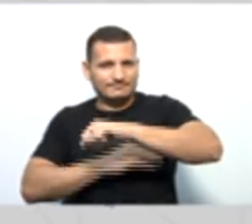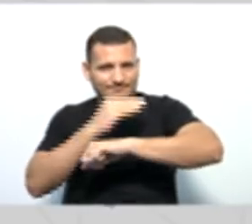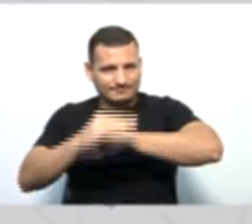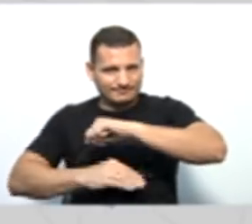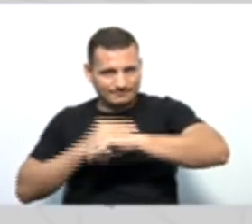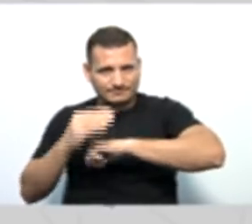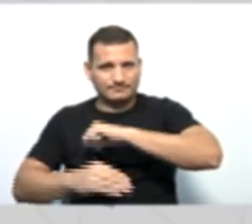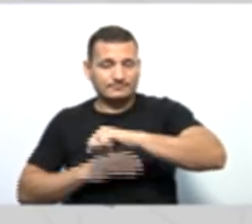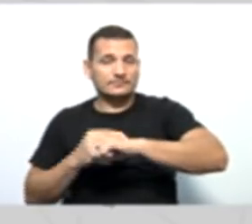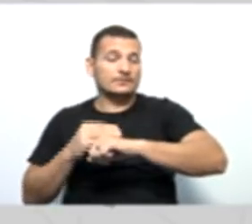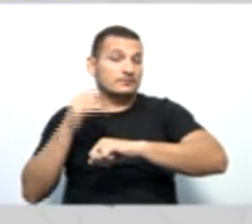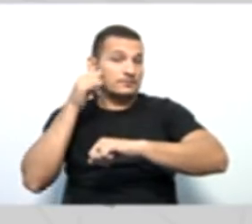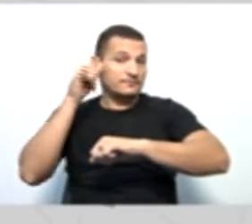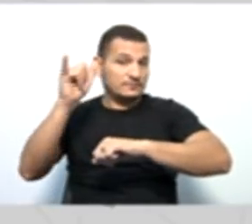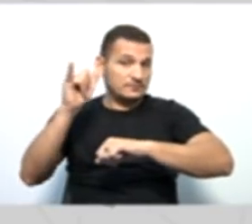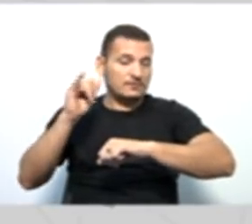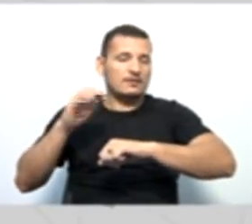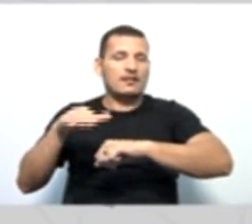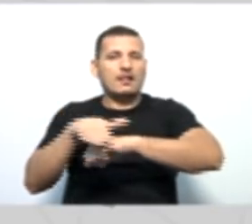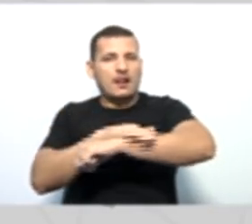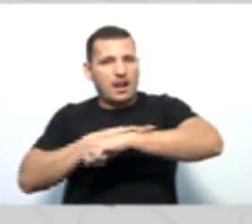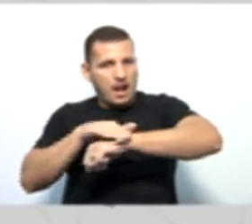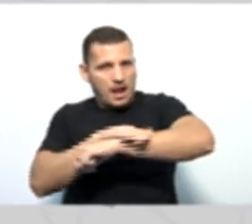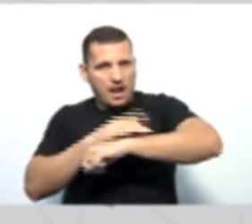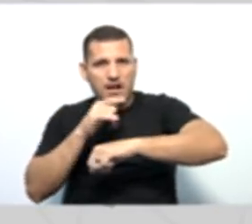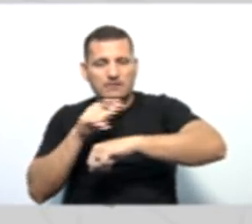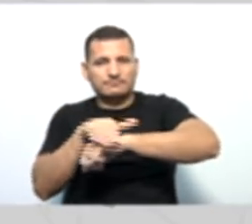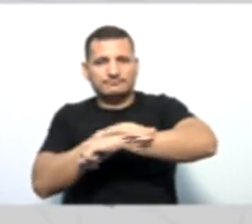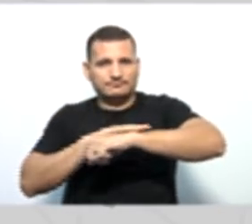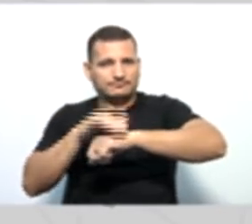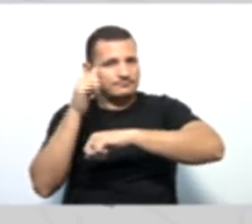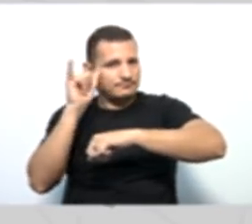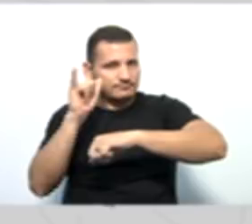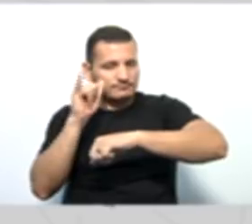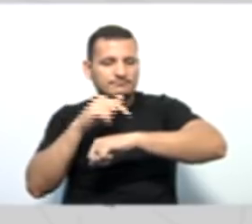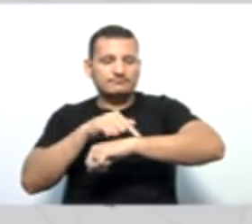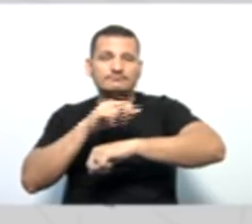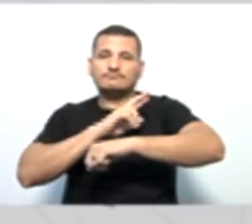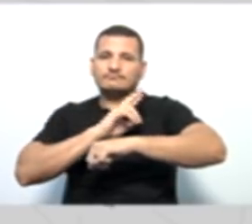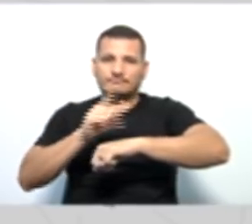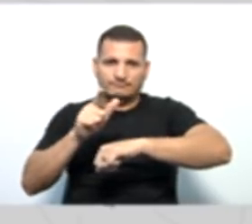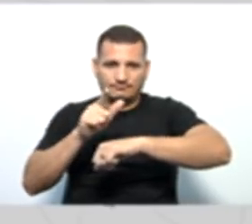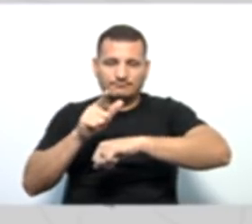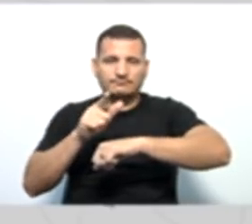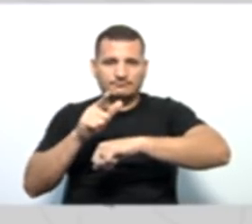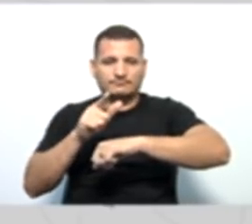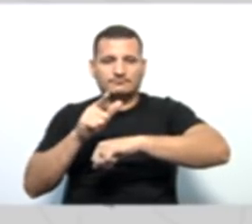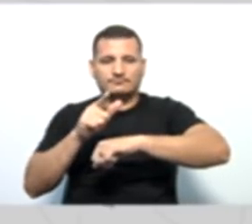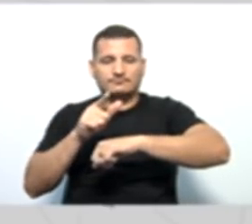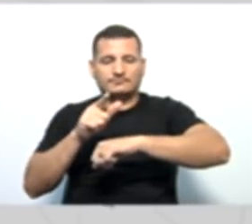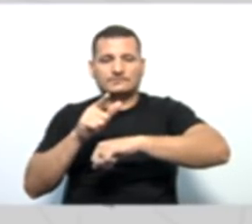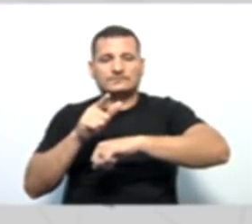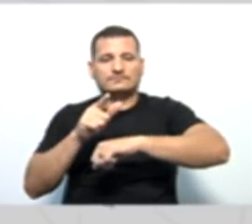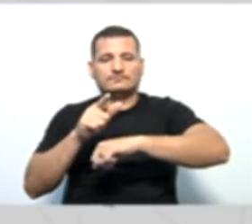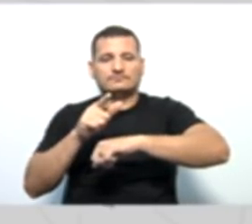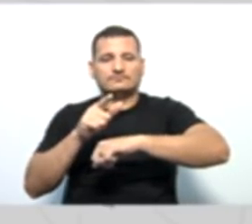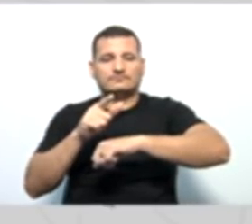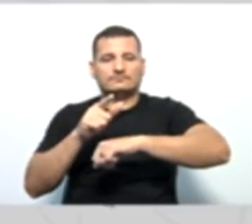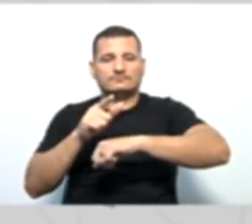Não lavar para não aumentar o risco de hemorragia, que já é o diferente, já é contrário do ferimento leve,